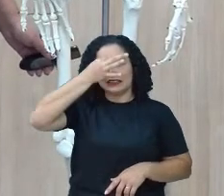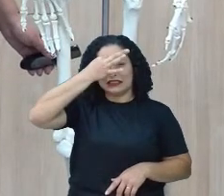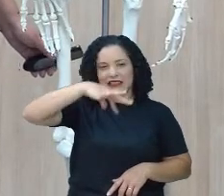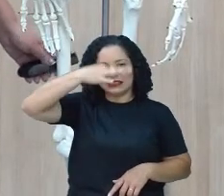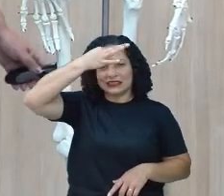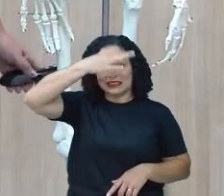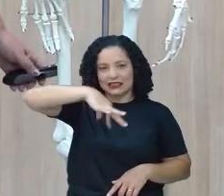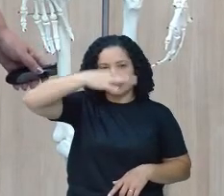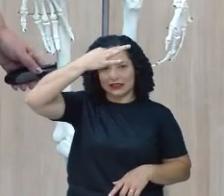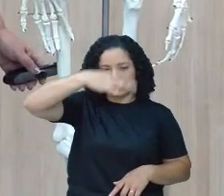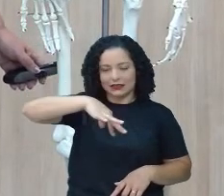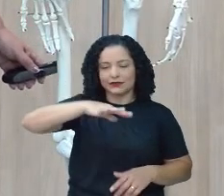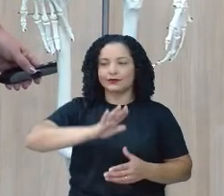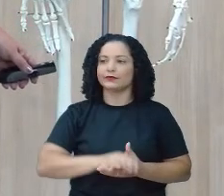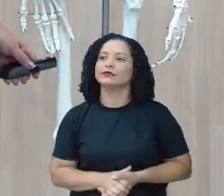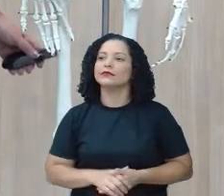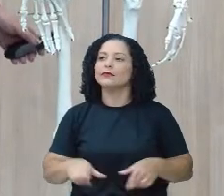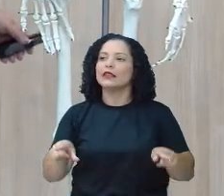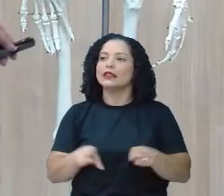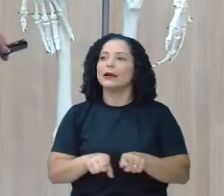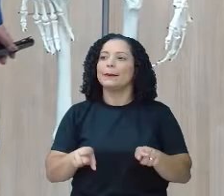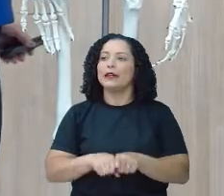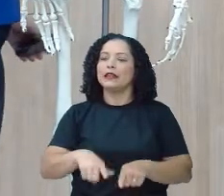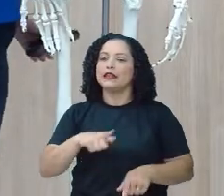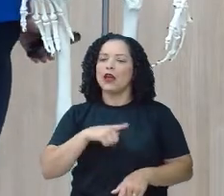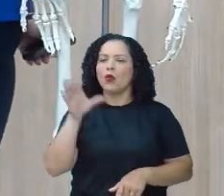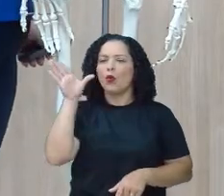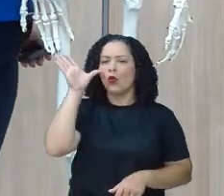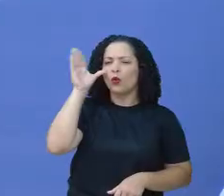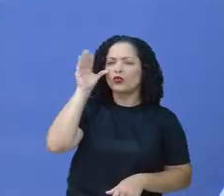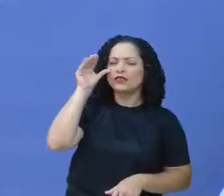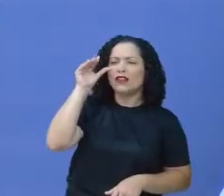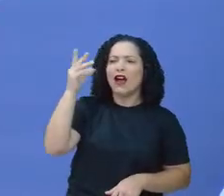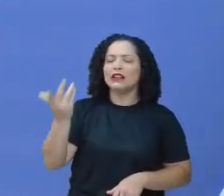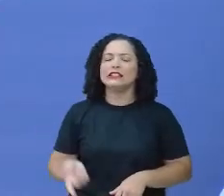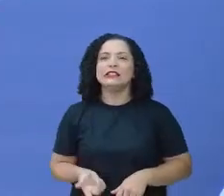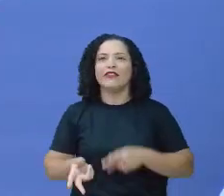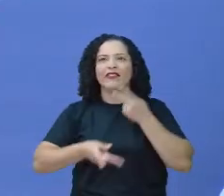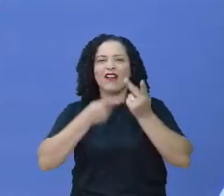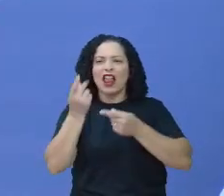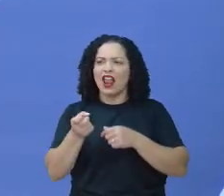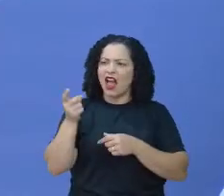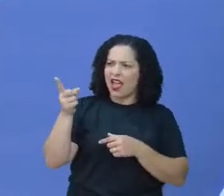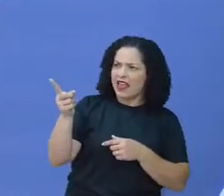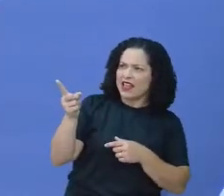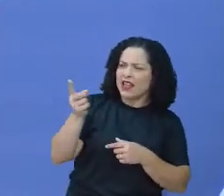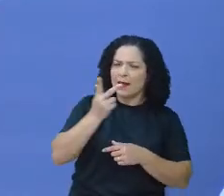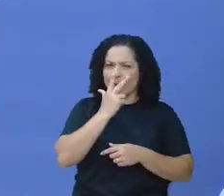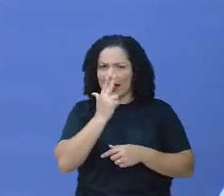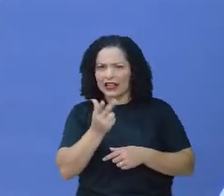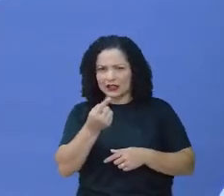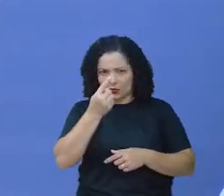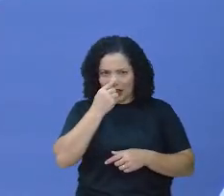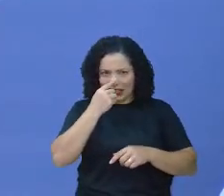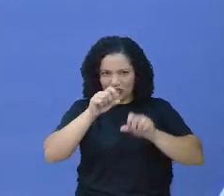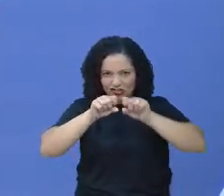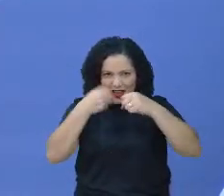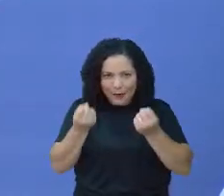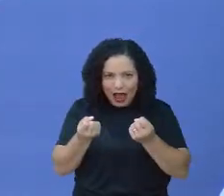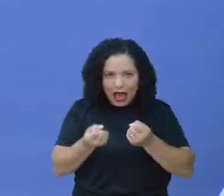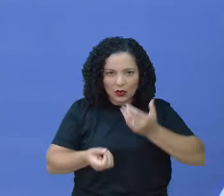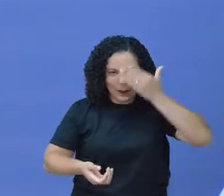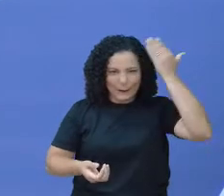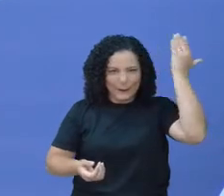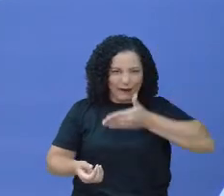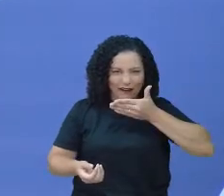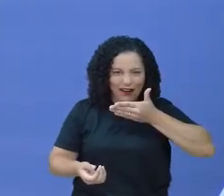Mas tem uma outra curiosidade. Alguns até vão dizer, professora, quebrou o nariz aí do esqueleto. Não, gente, é porque é